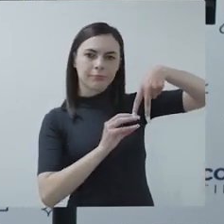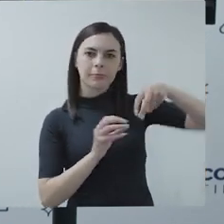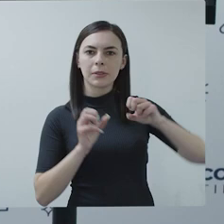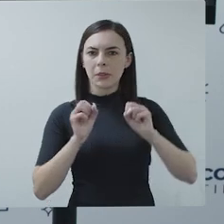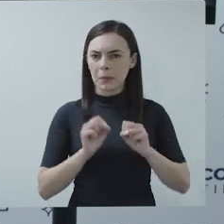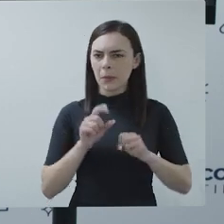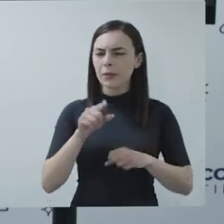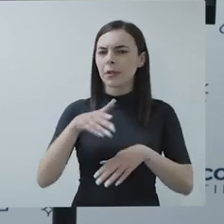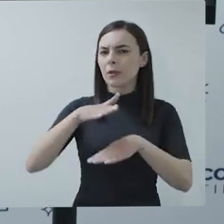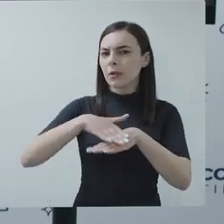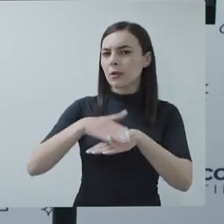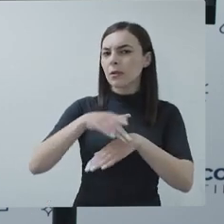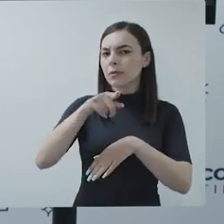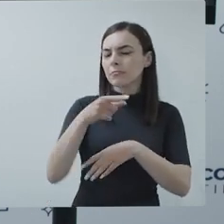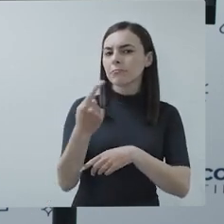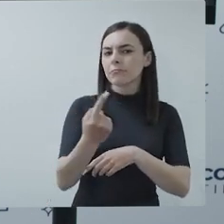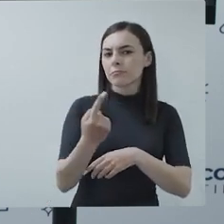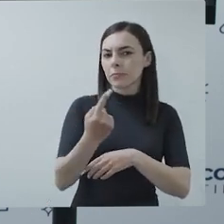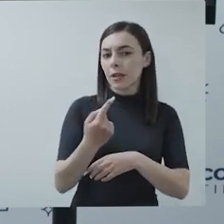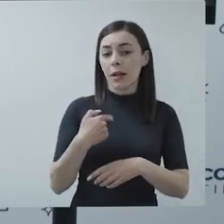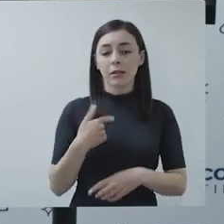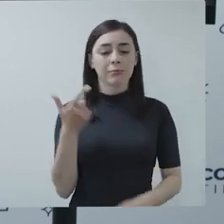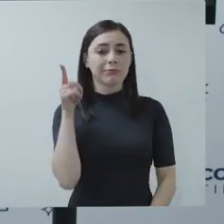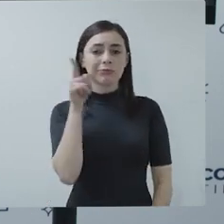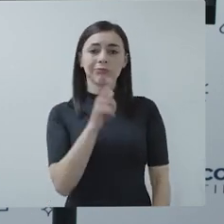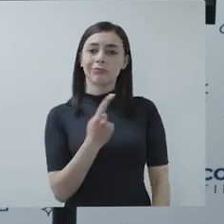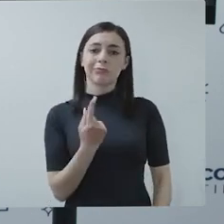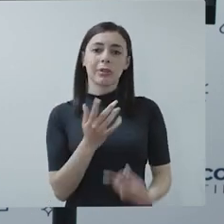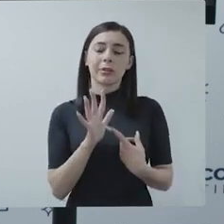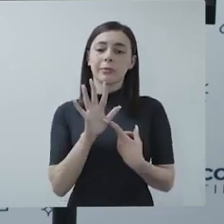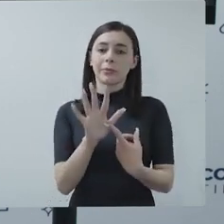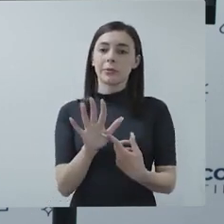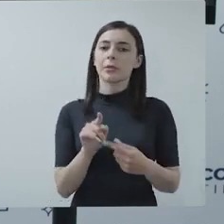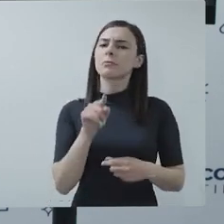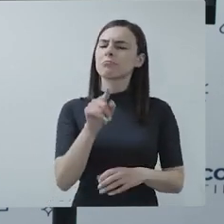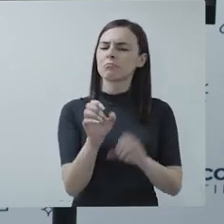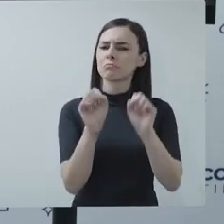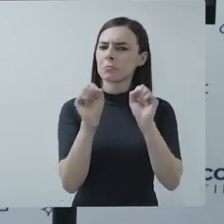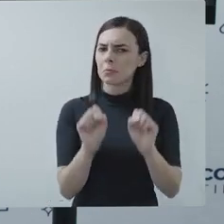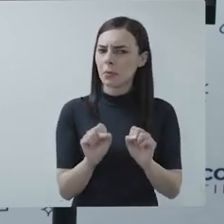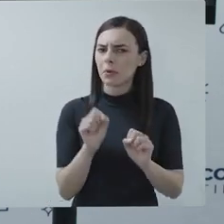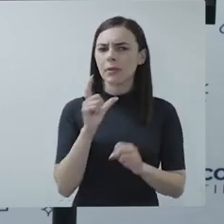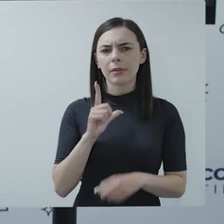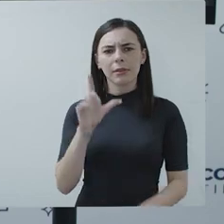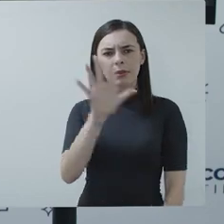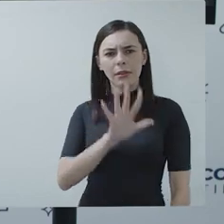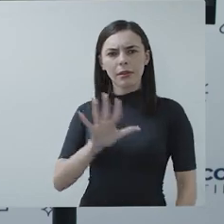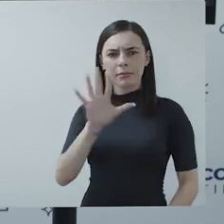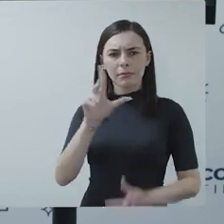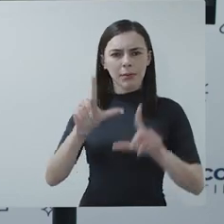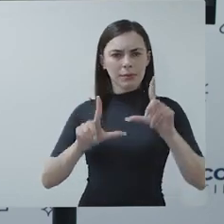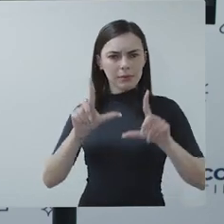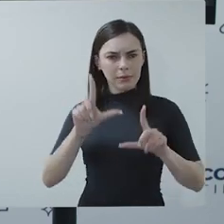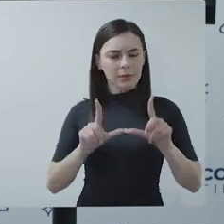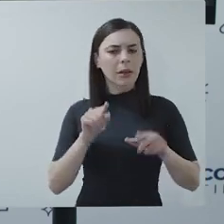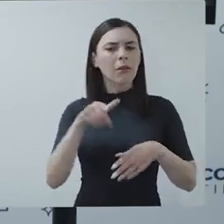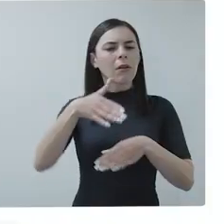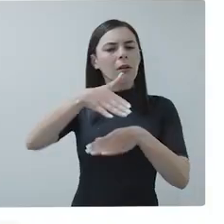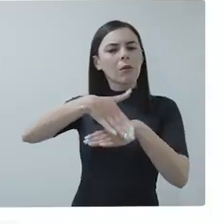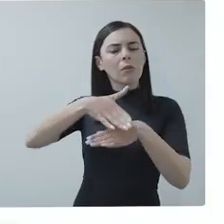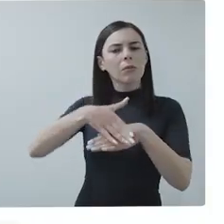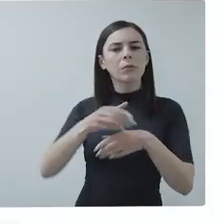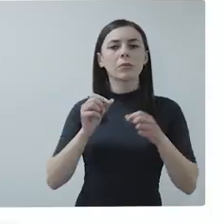vão colocar a bola embaixo do pé. Aqui eu não consigo mostrar para vocês, mas vocês aí estão vendo na imagem da tela. Quero que vocês